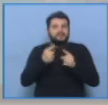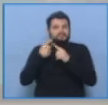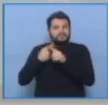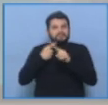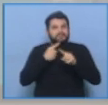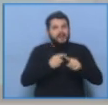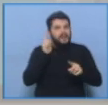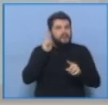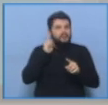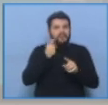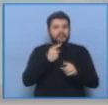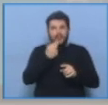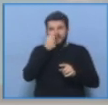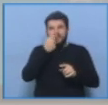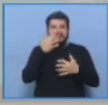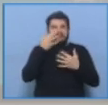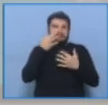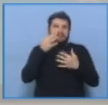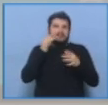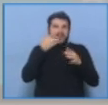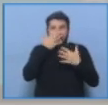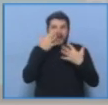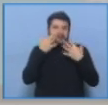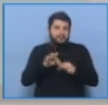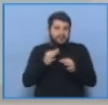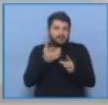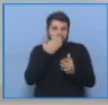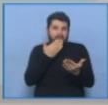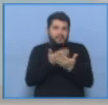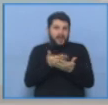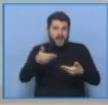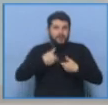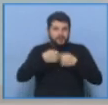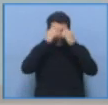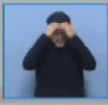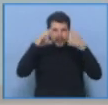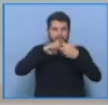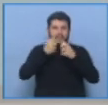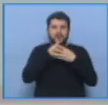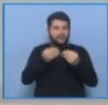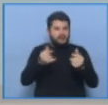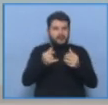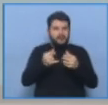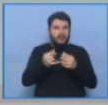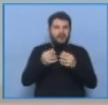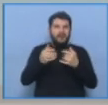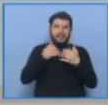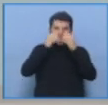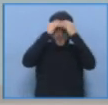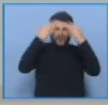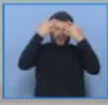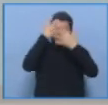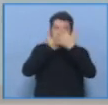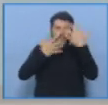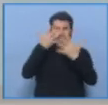muito importantes para que depois não cometamos simplificações que não ajudam claramente a resolver o problema, que geram muito ruído, mas que